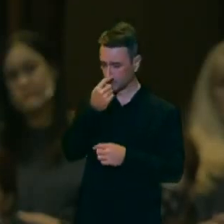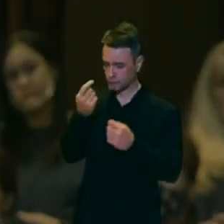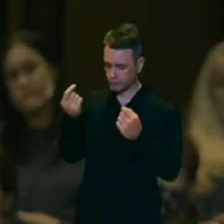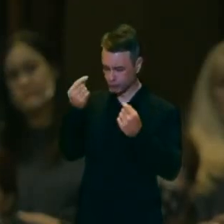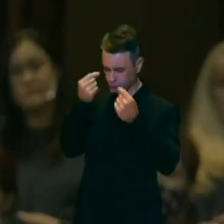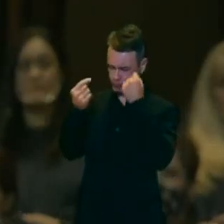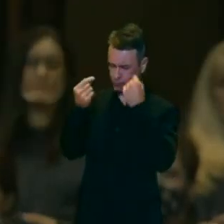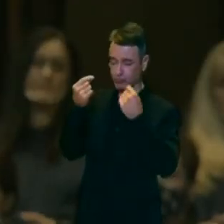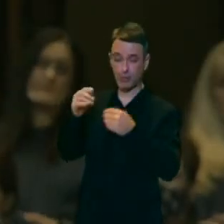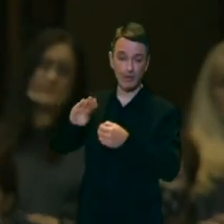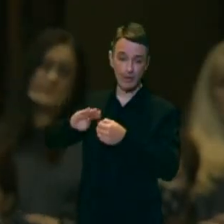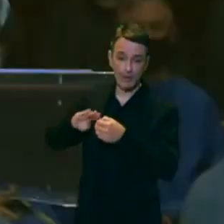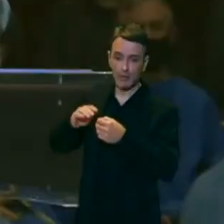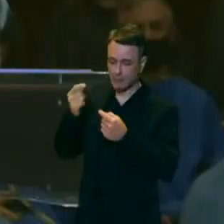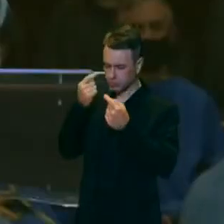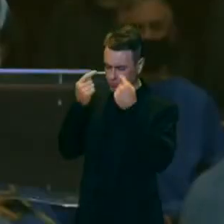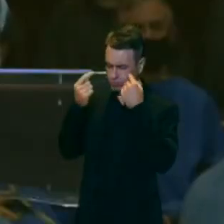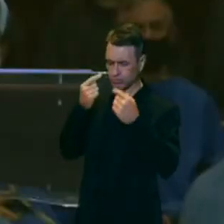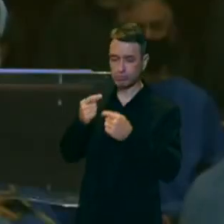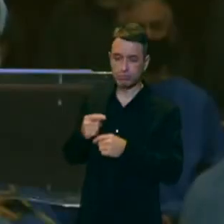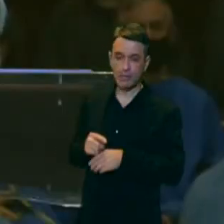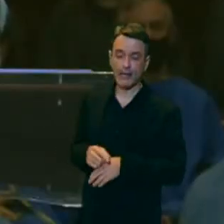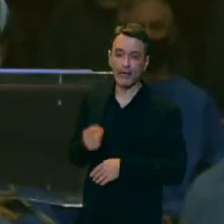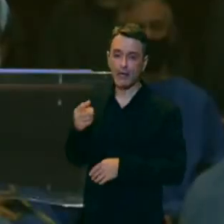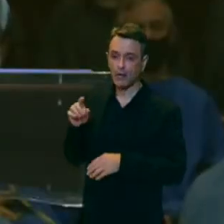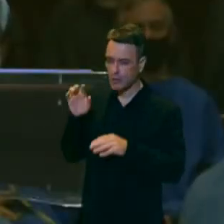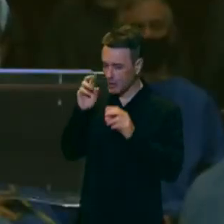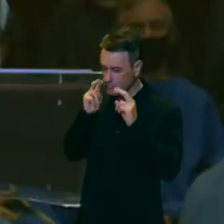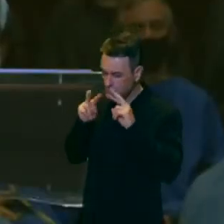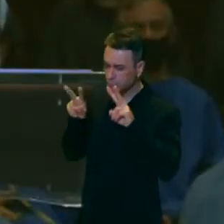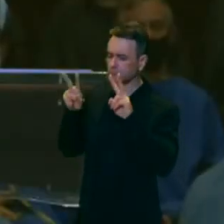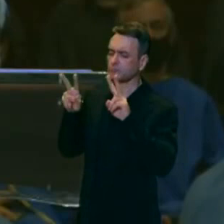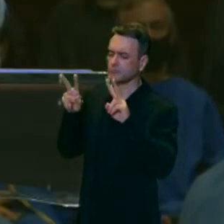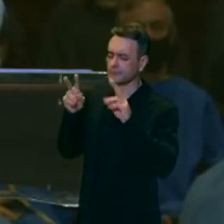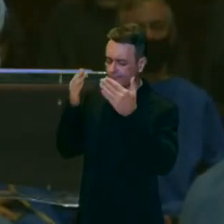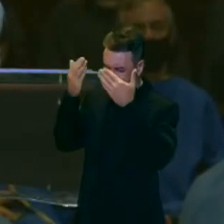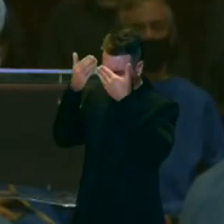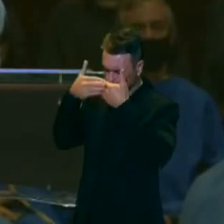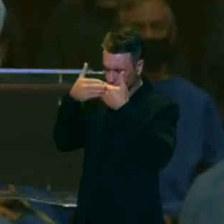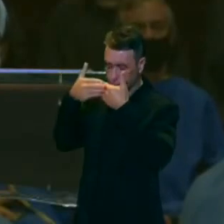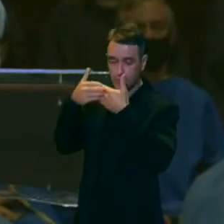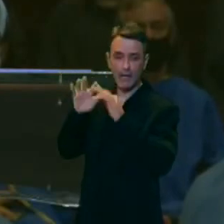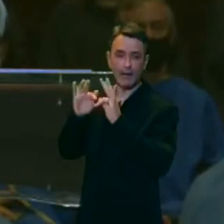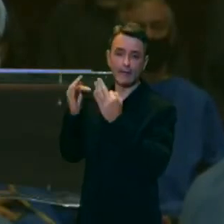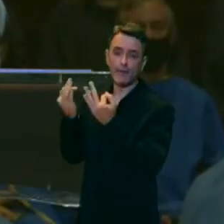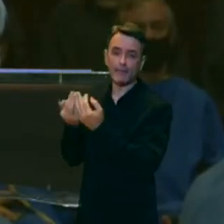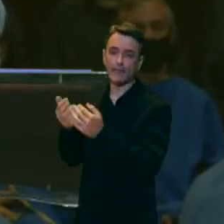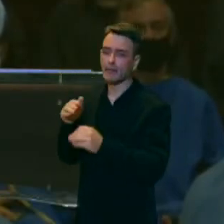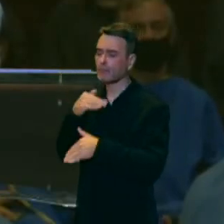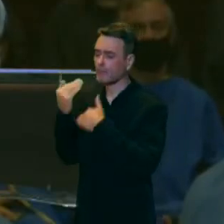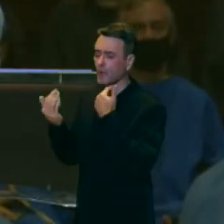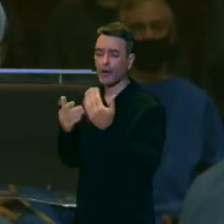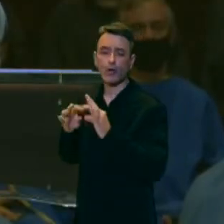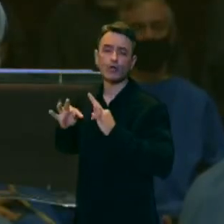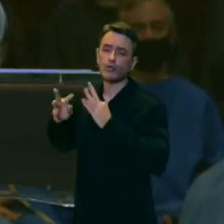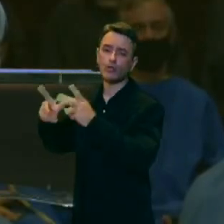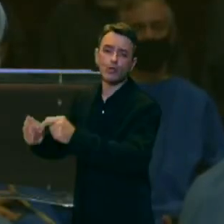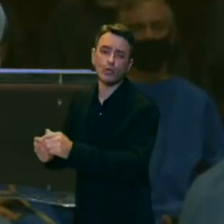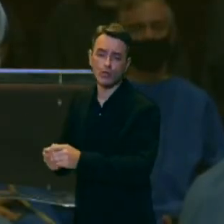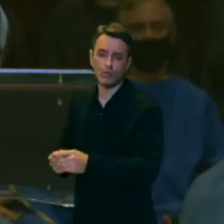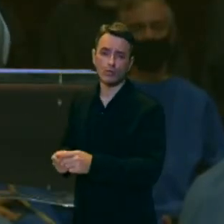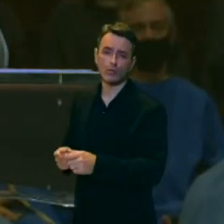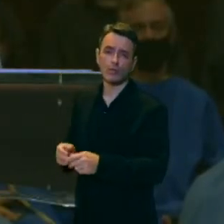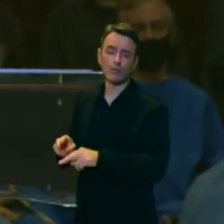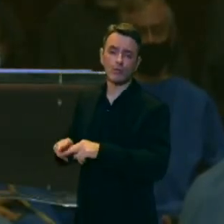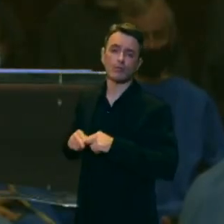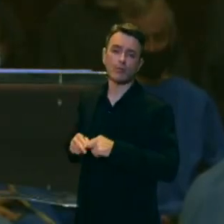pelos babilônios, para que a última imagem que ele visse fosse a da sua família sendo morta por causa da dureza do coração